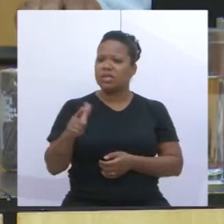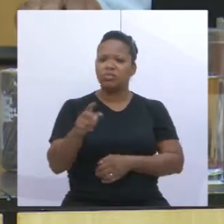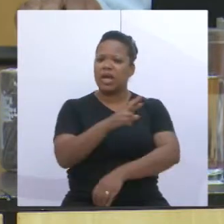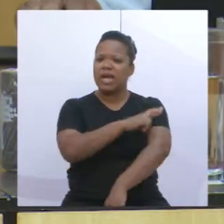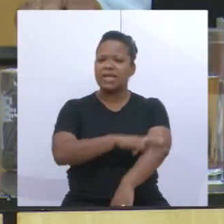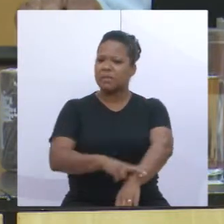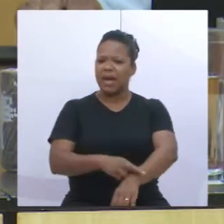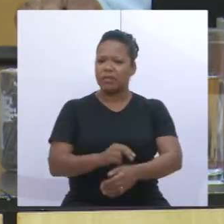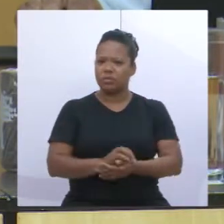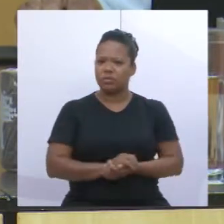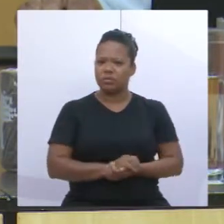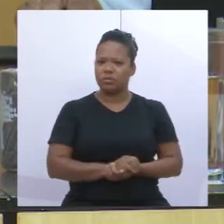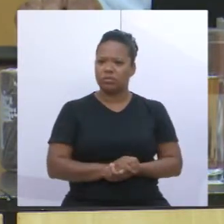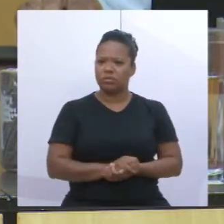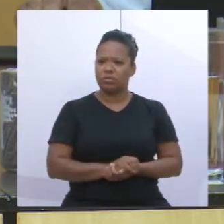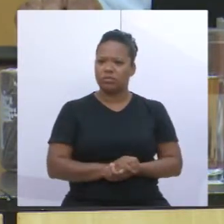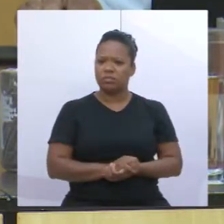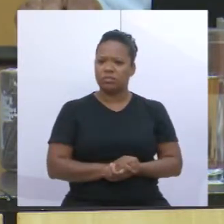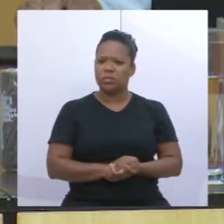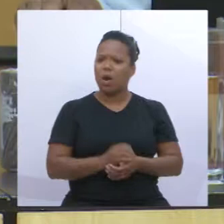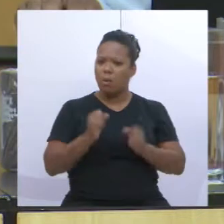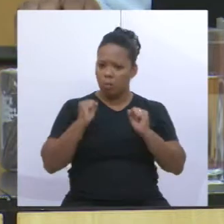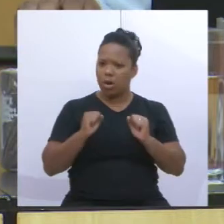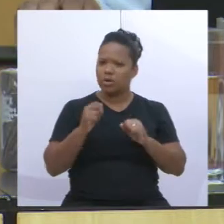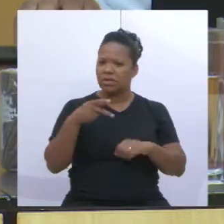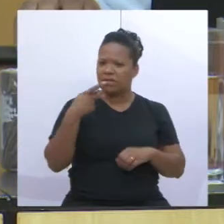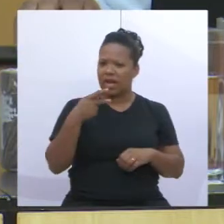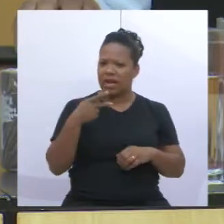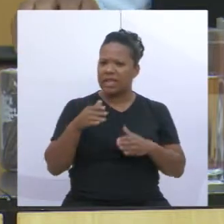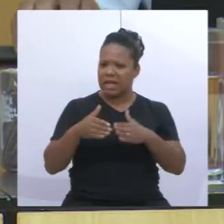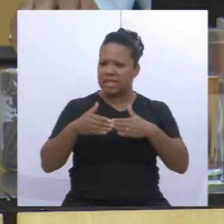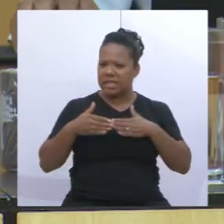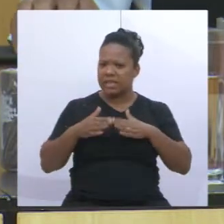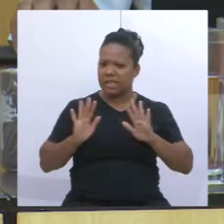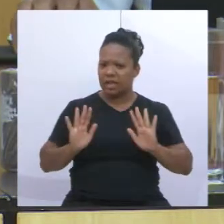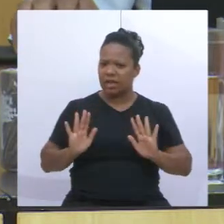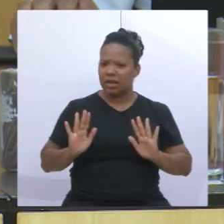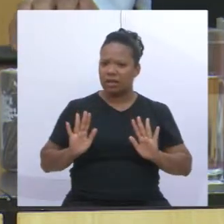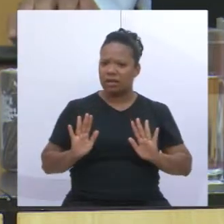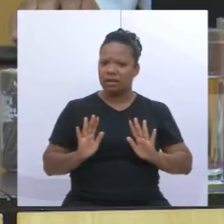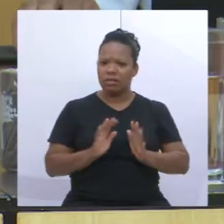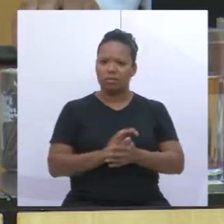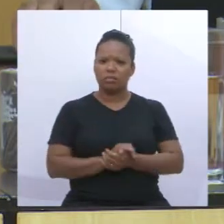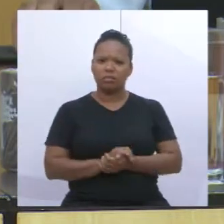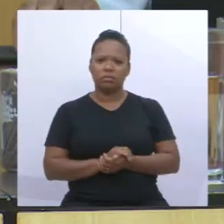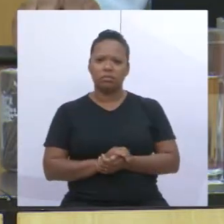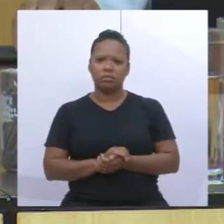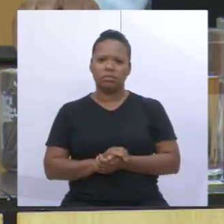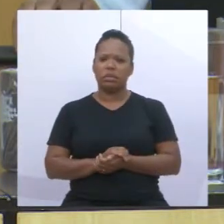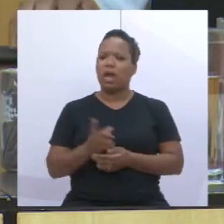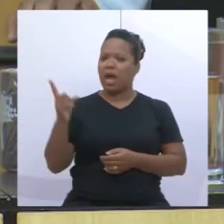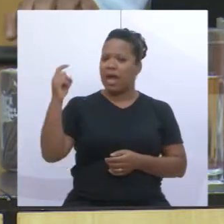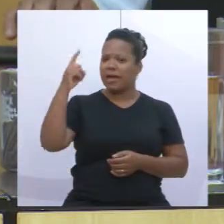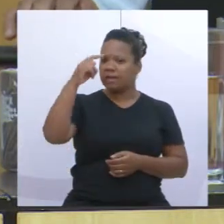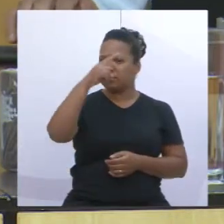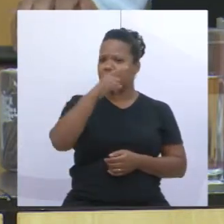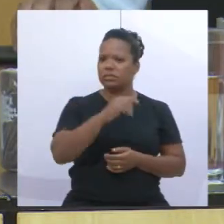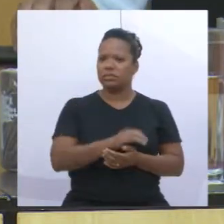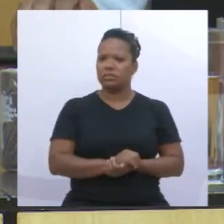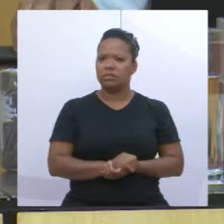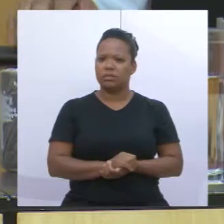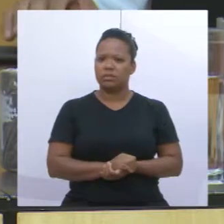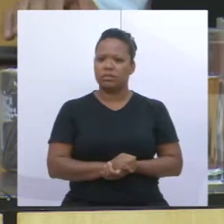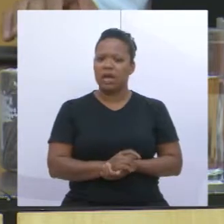ninguém, tá? Então, posso continuar? Dá licença. É uma situação muito difícil, tanto que os nervos